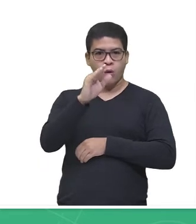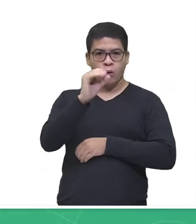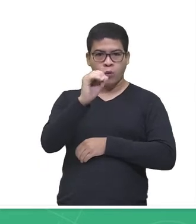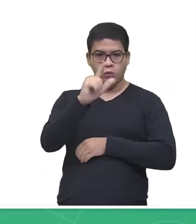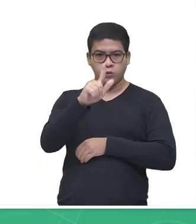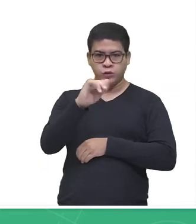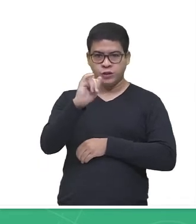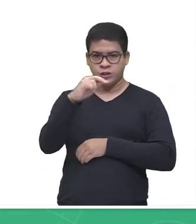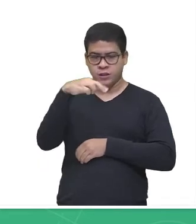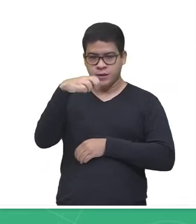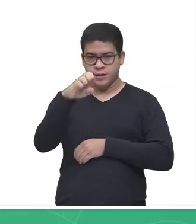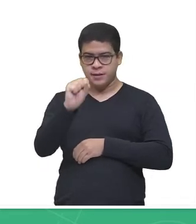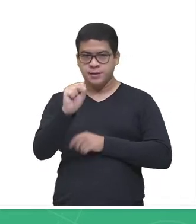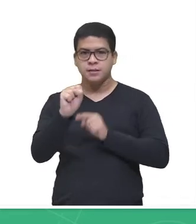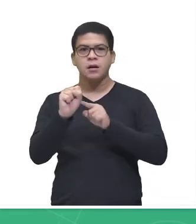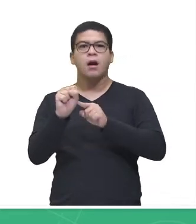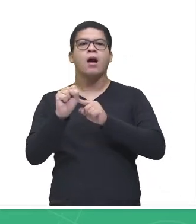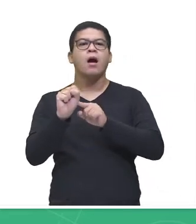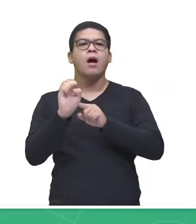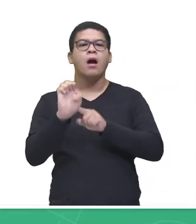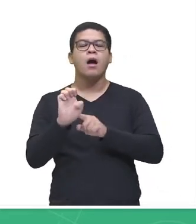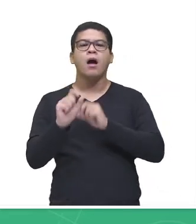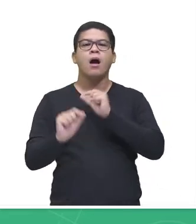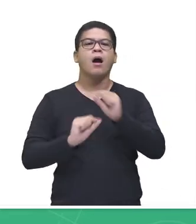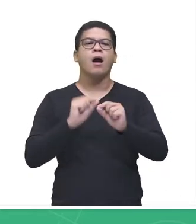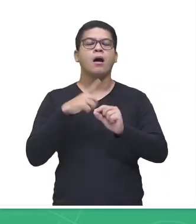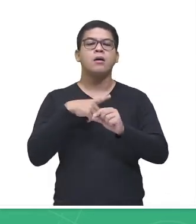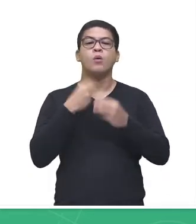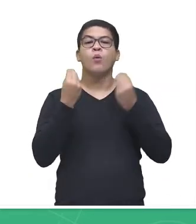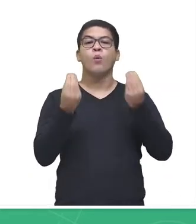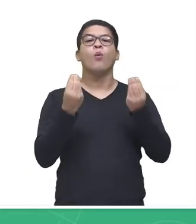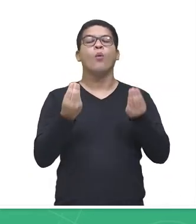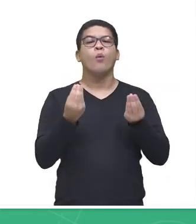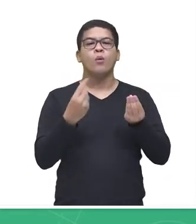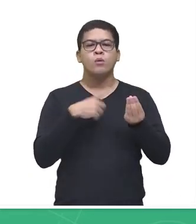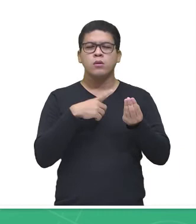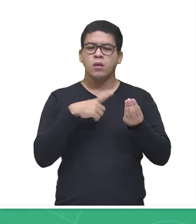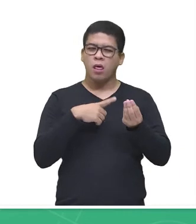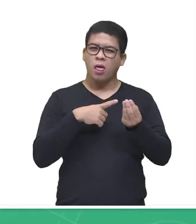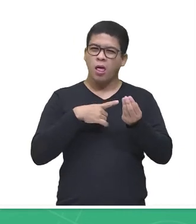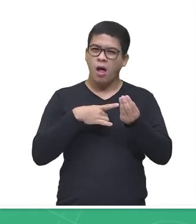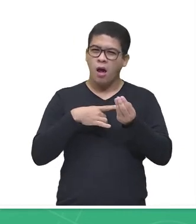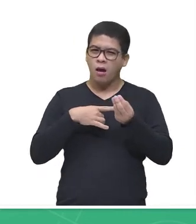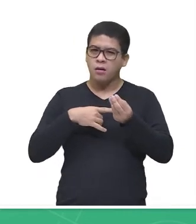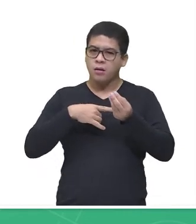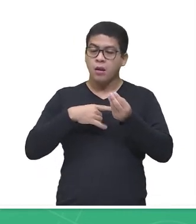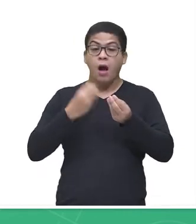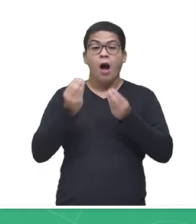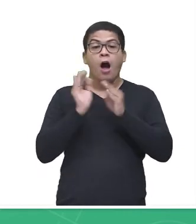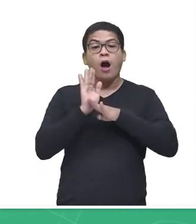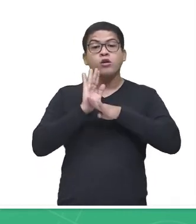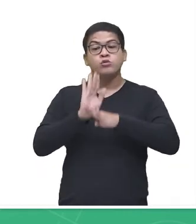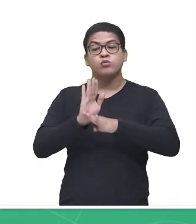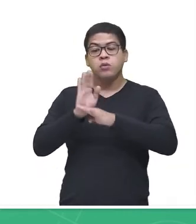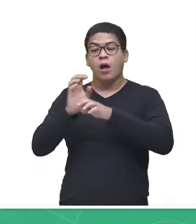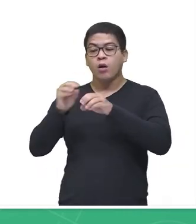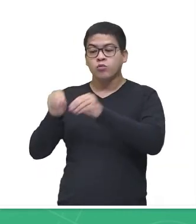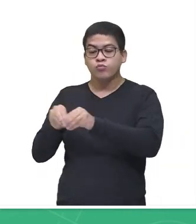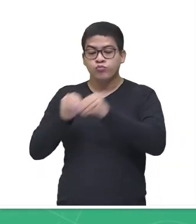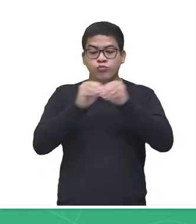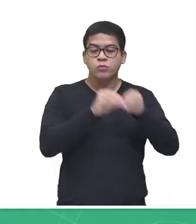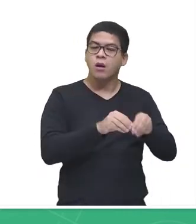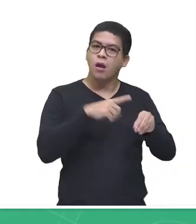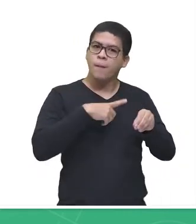achatadas e levemente curvadas. E aí ela atua basicamente no transporte das proteínas no interior